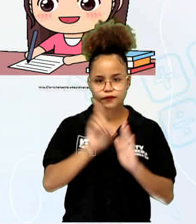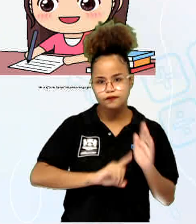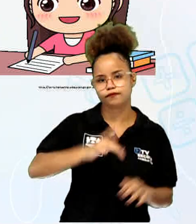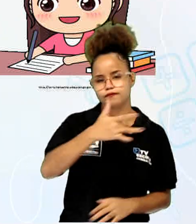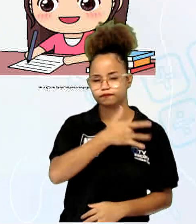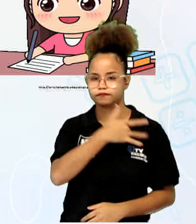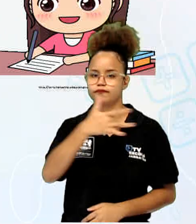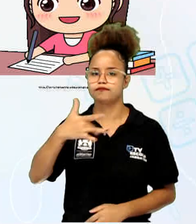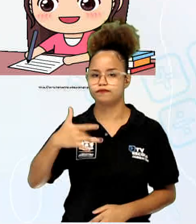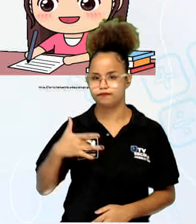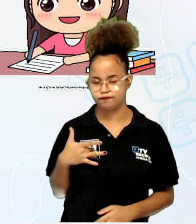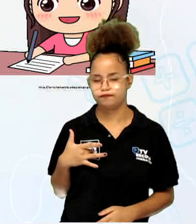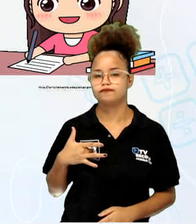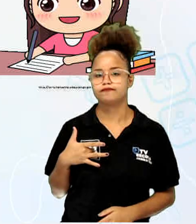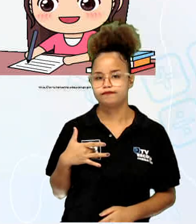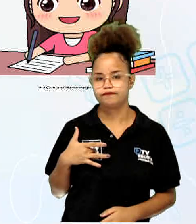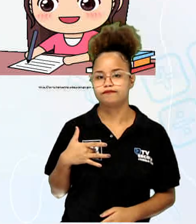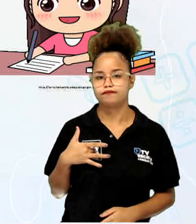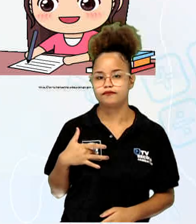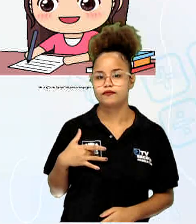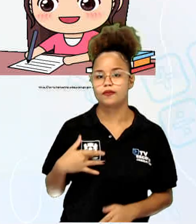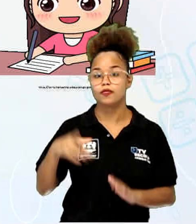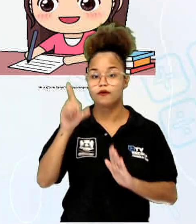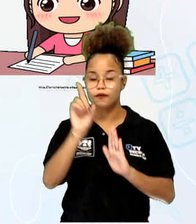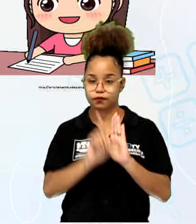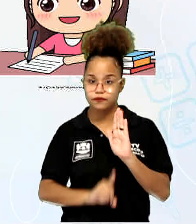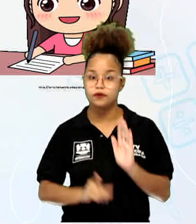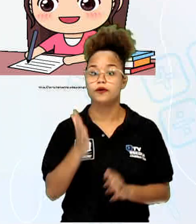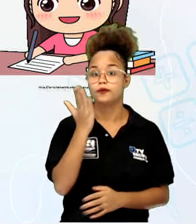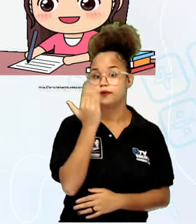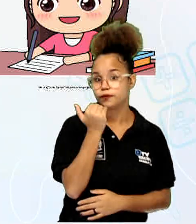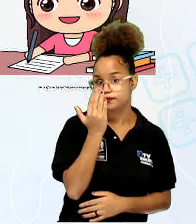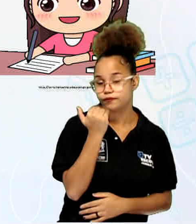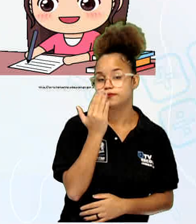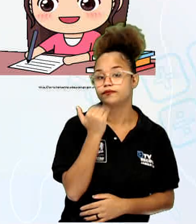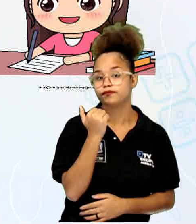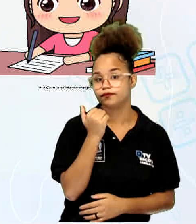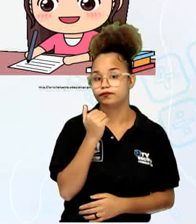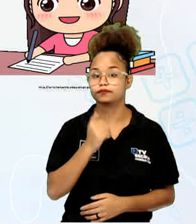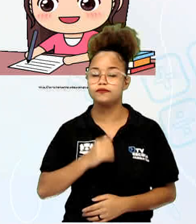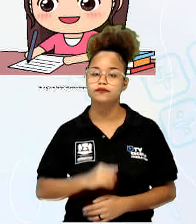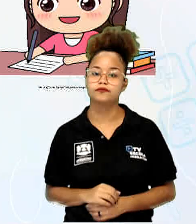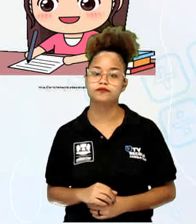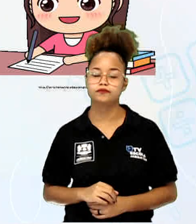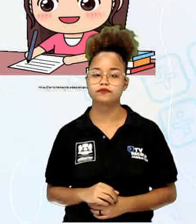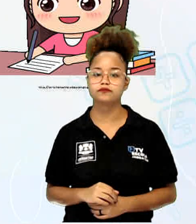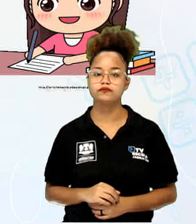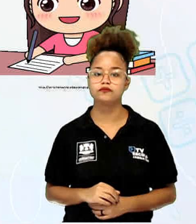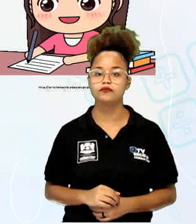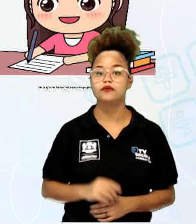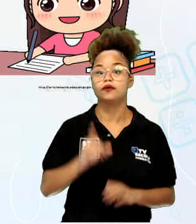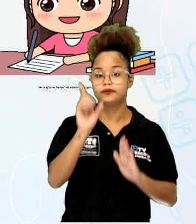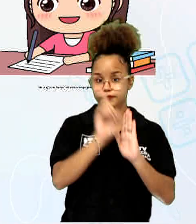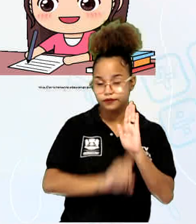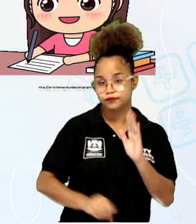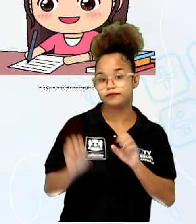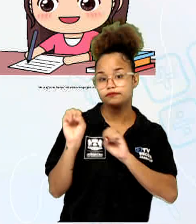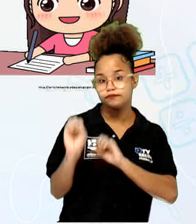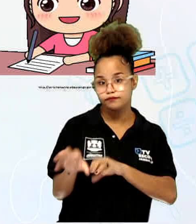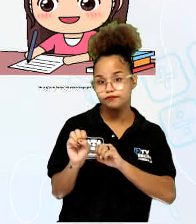saúde, tá certo? Direito à alimentação, direito à